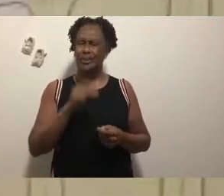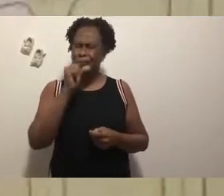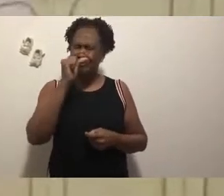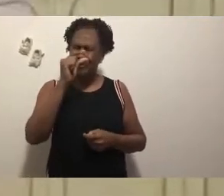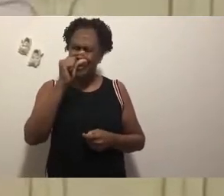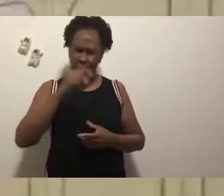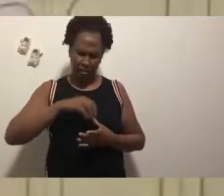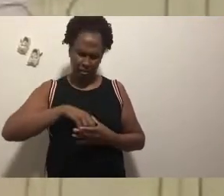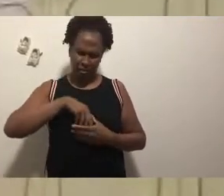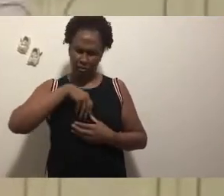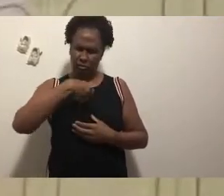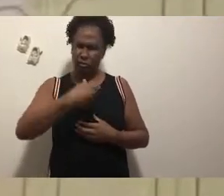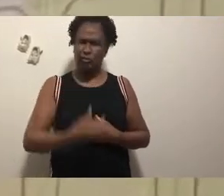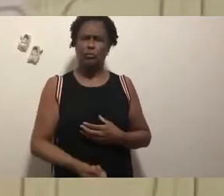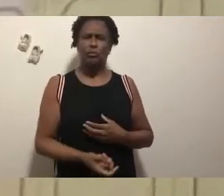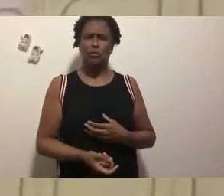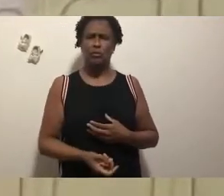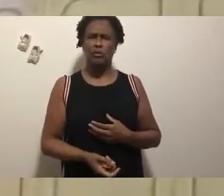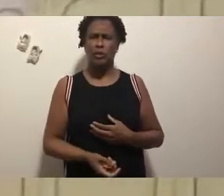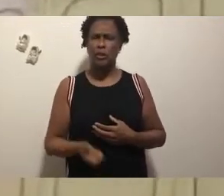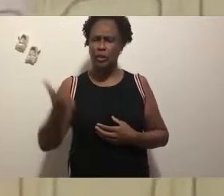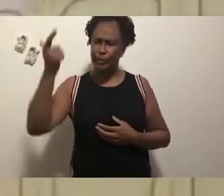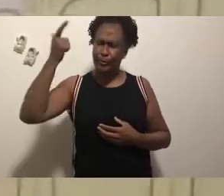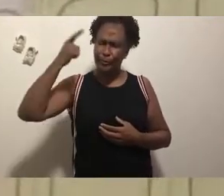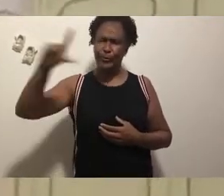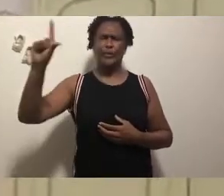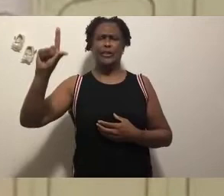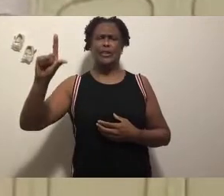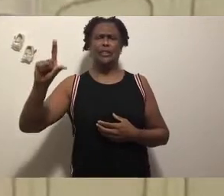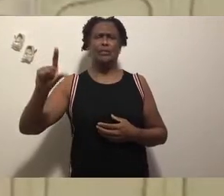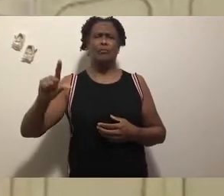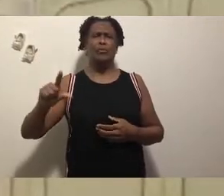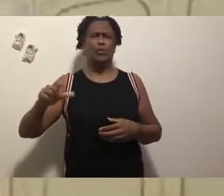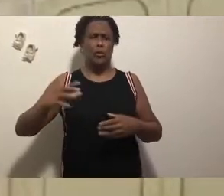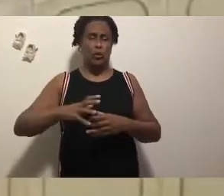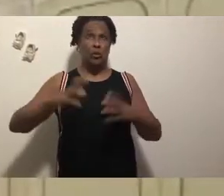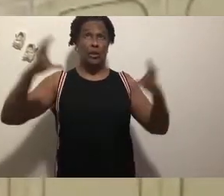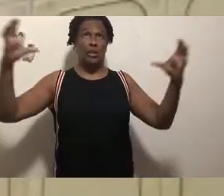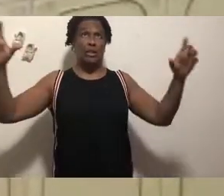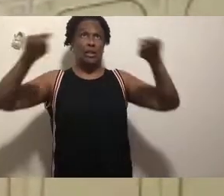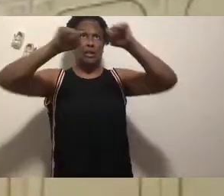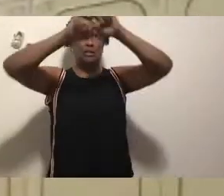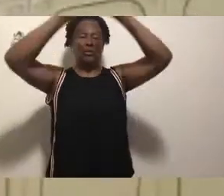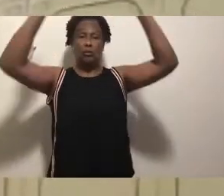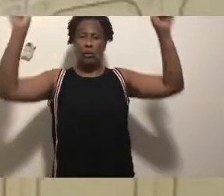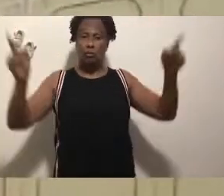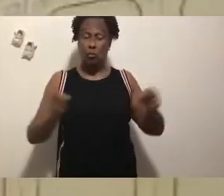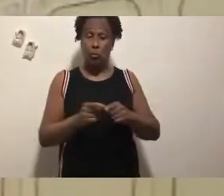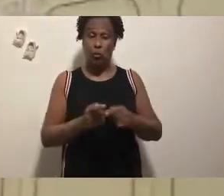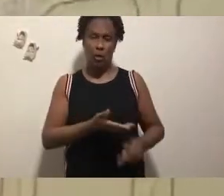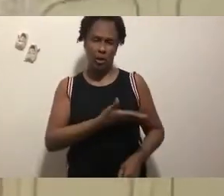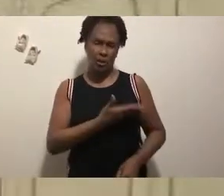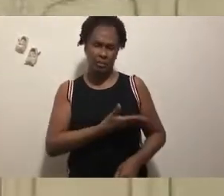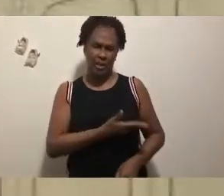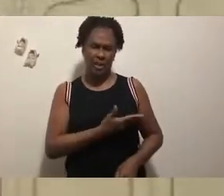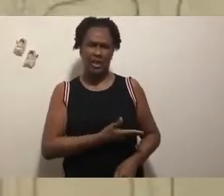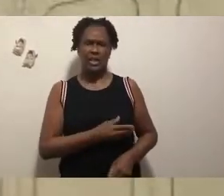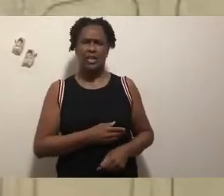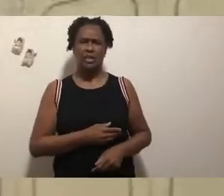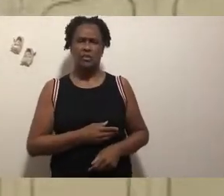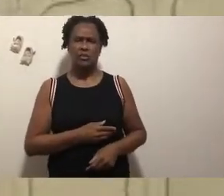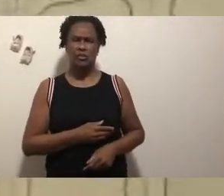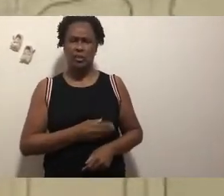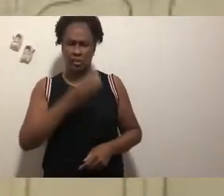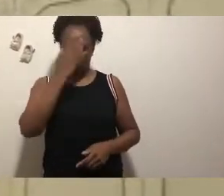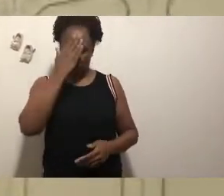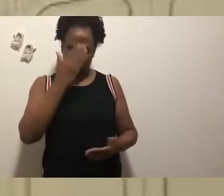que conquistamos coisas grandes, como o amor, amizade, simpatia, confiança e